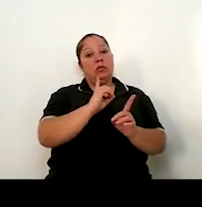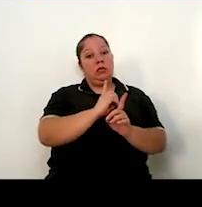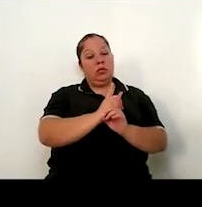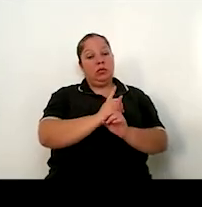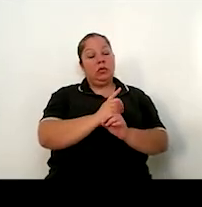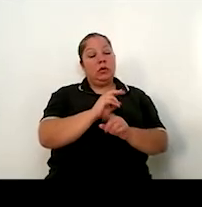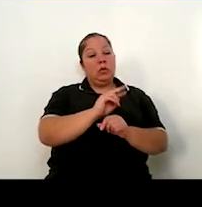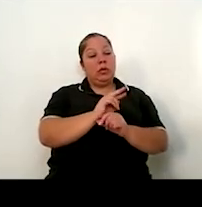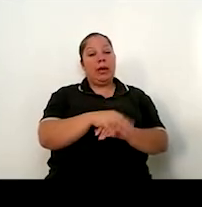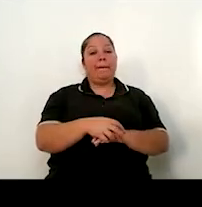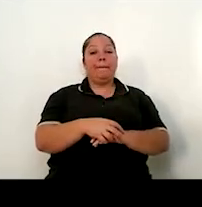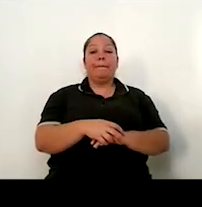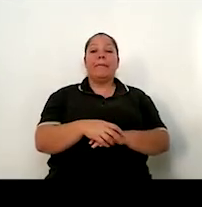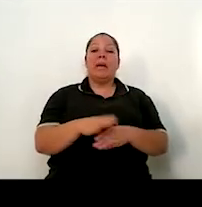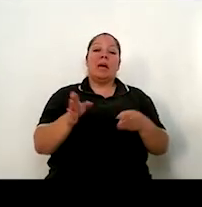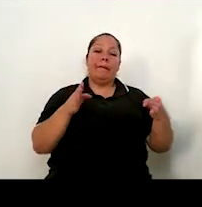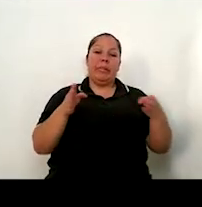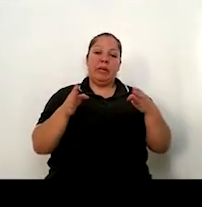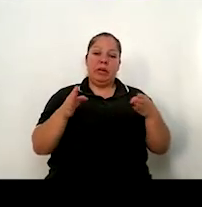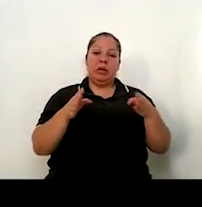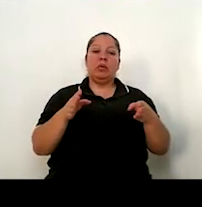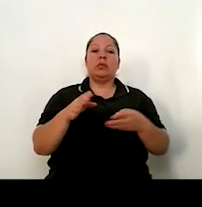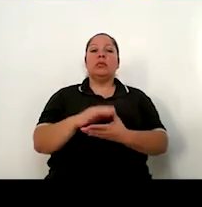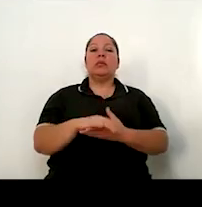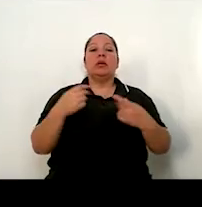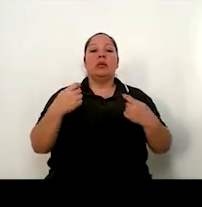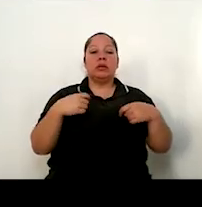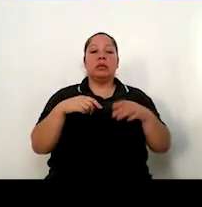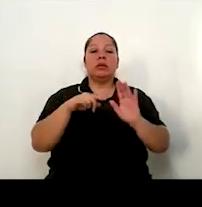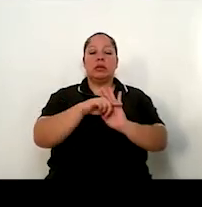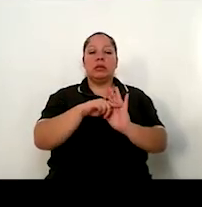uma colonoscopia e outra menor do que os pacientes de médio risco.